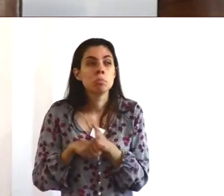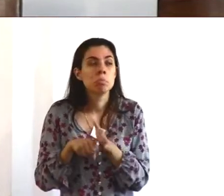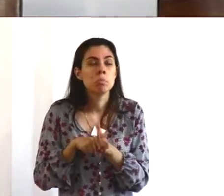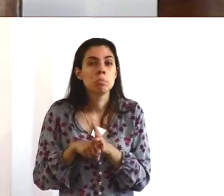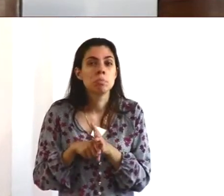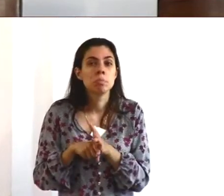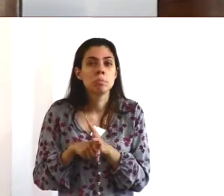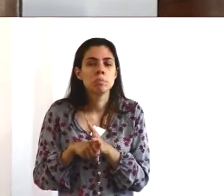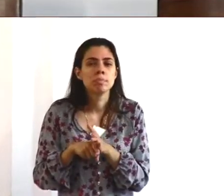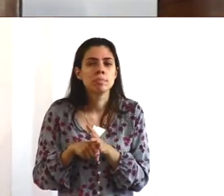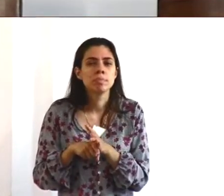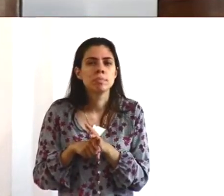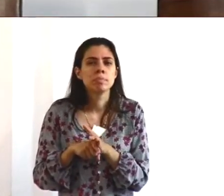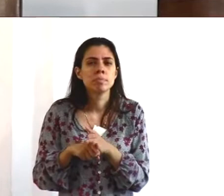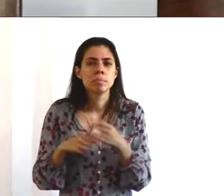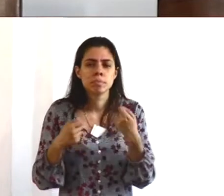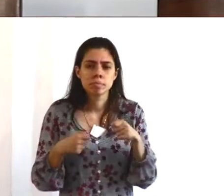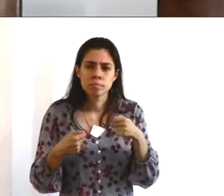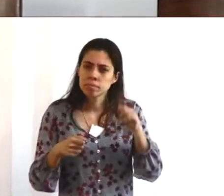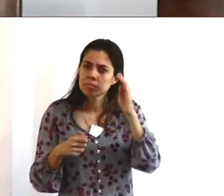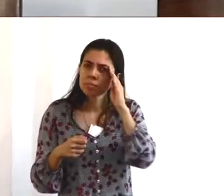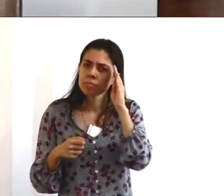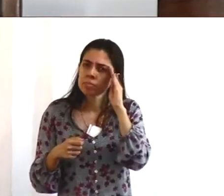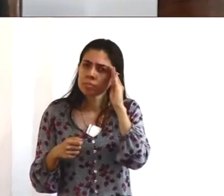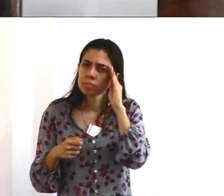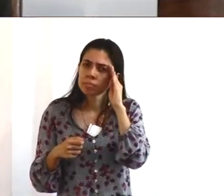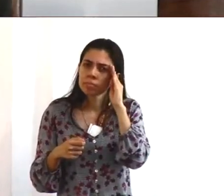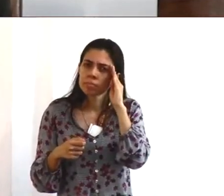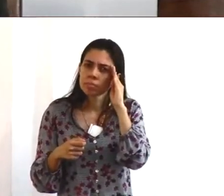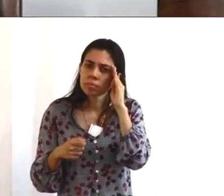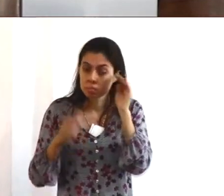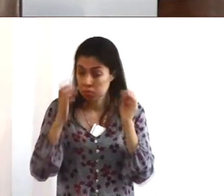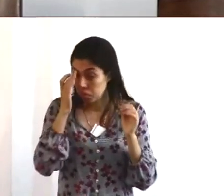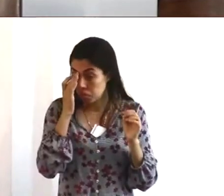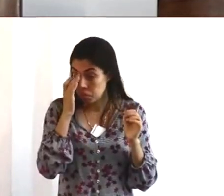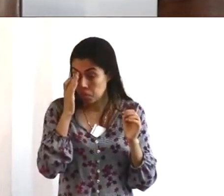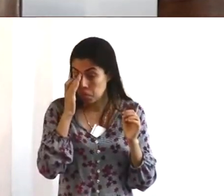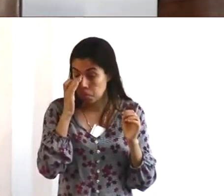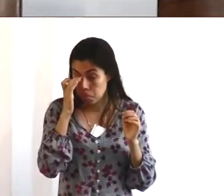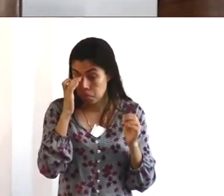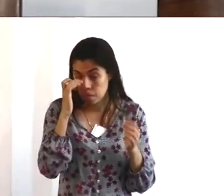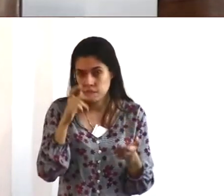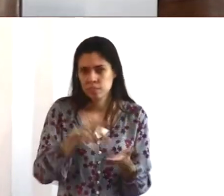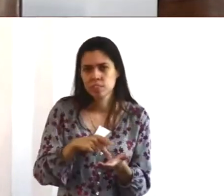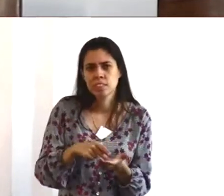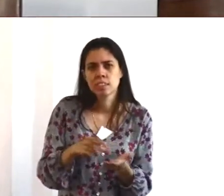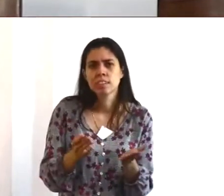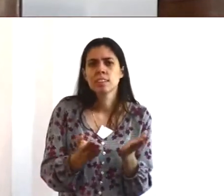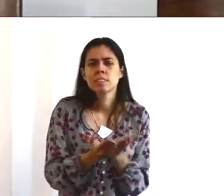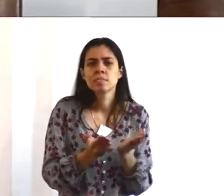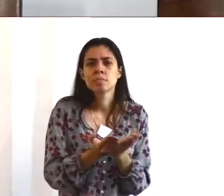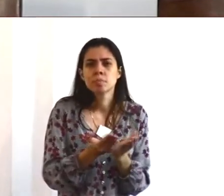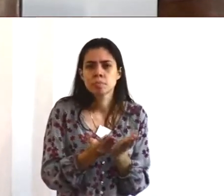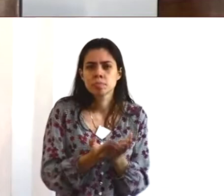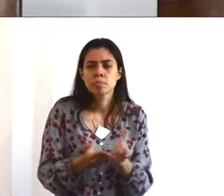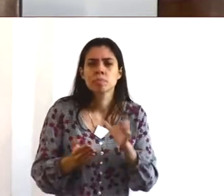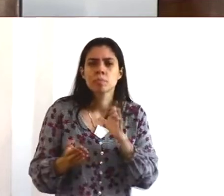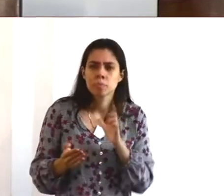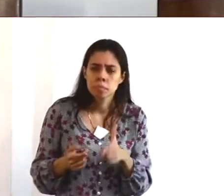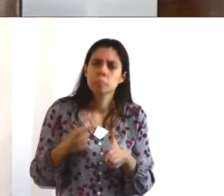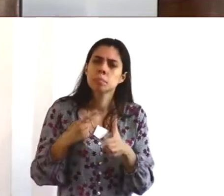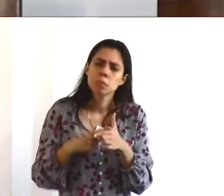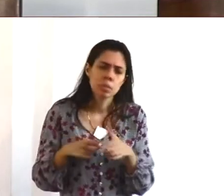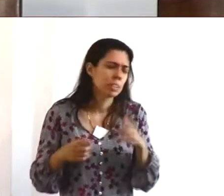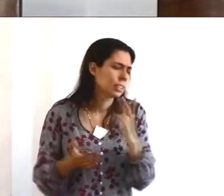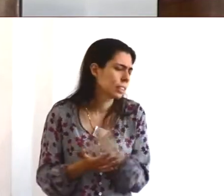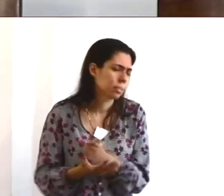Nós precisamos ter clareza de que, de fato, o crente vai passar por momentos de lutas, de